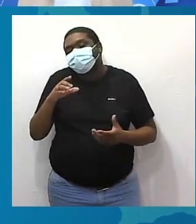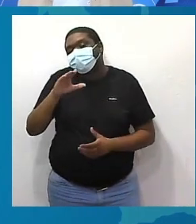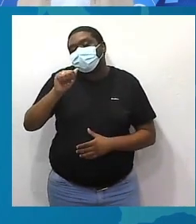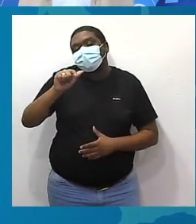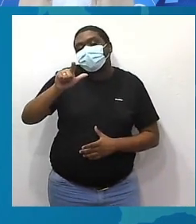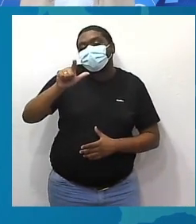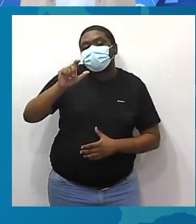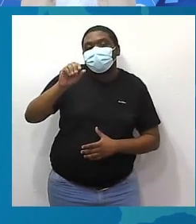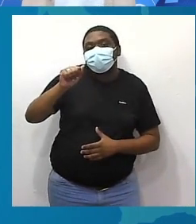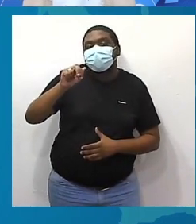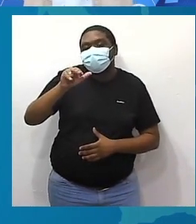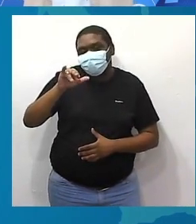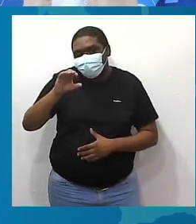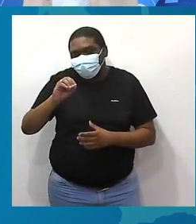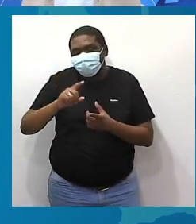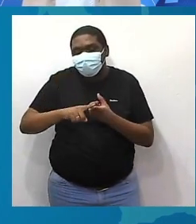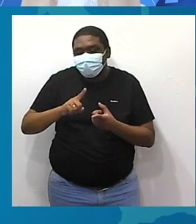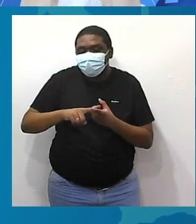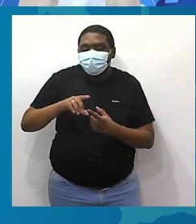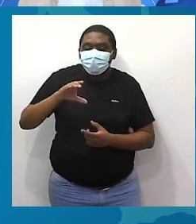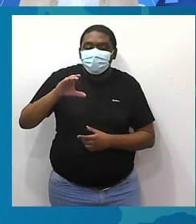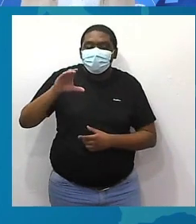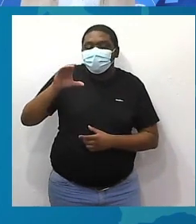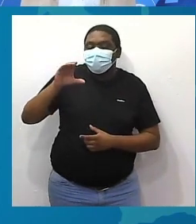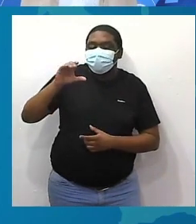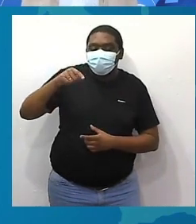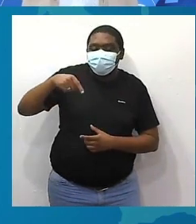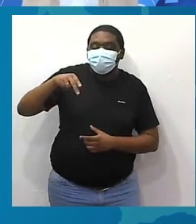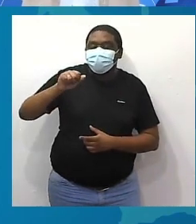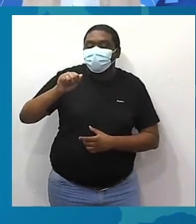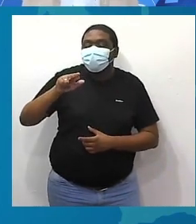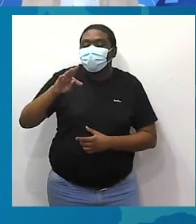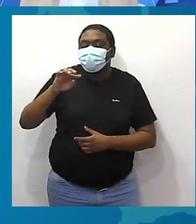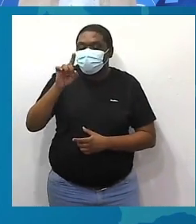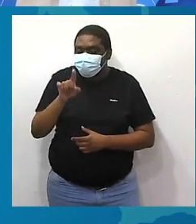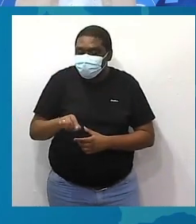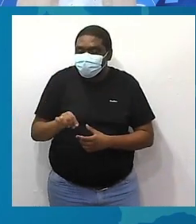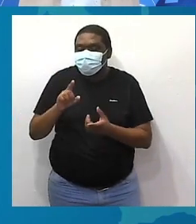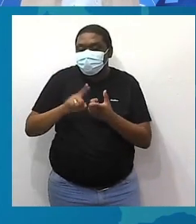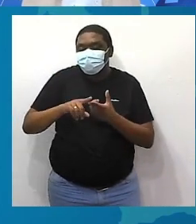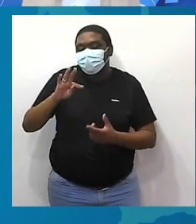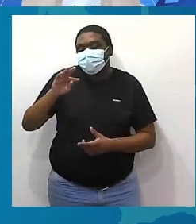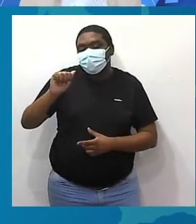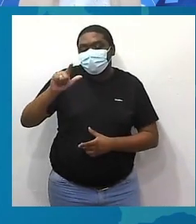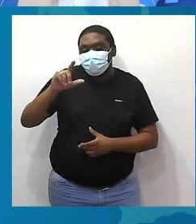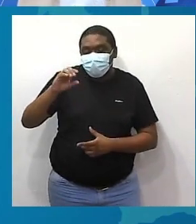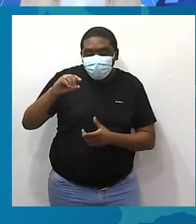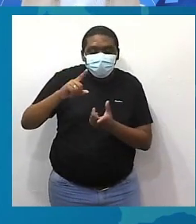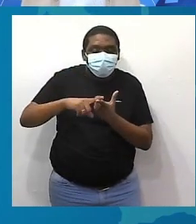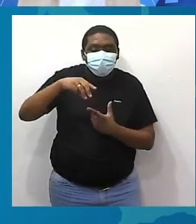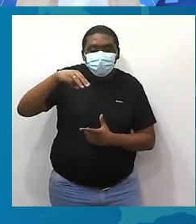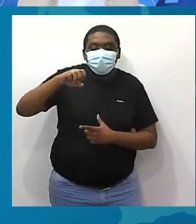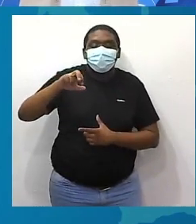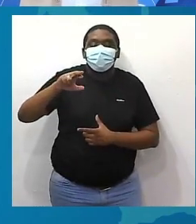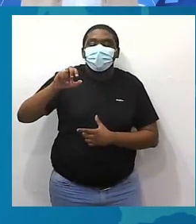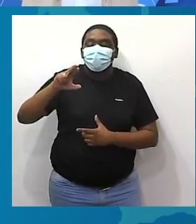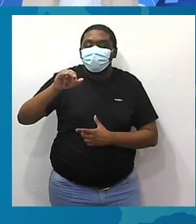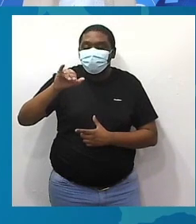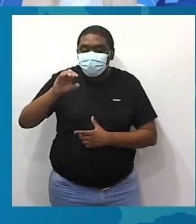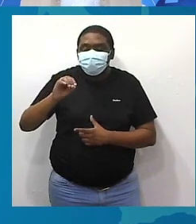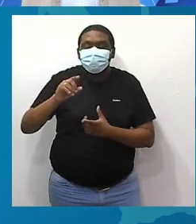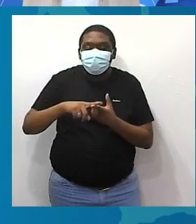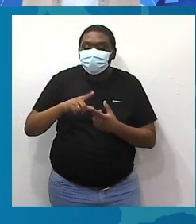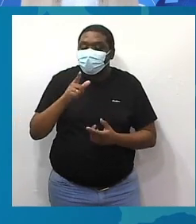o quartzo, o talco, o mercúrio, ele ali que é a água, são os únicos minerais